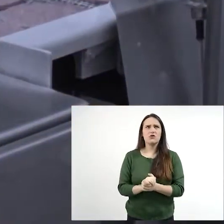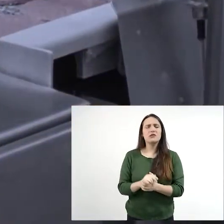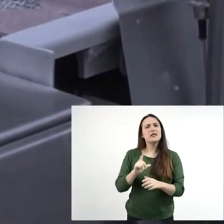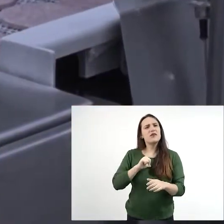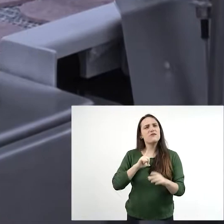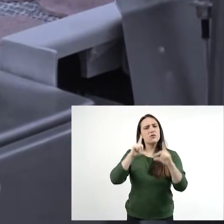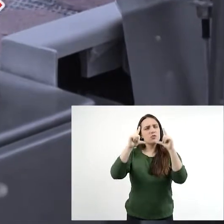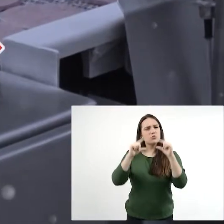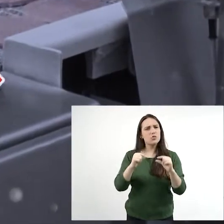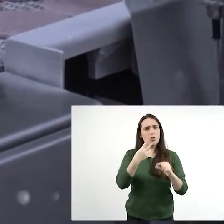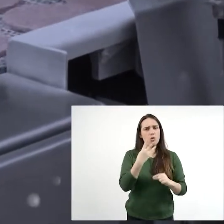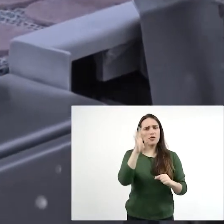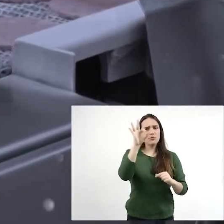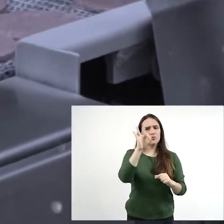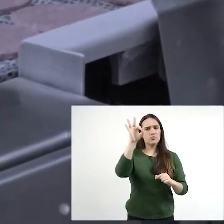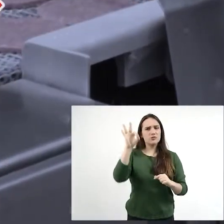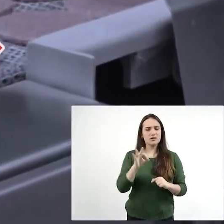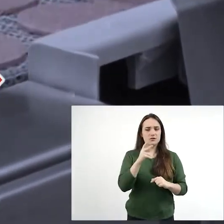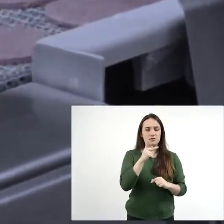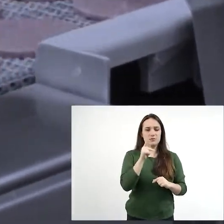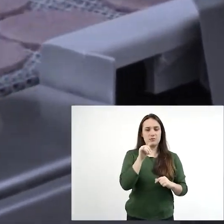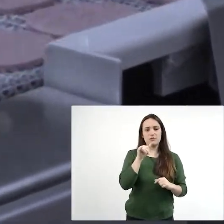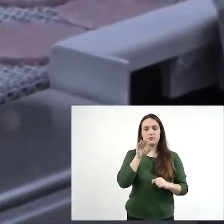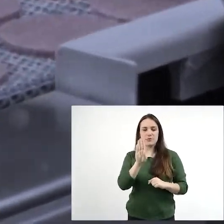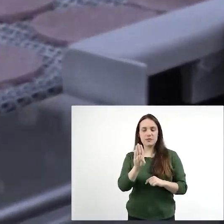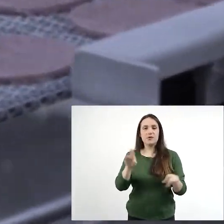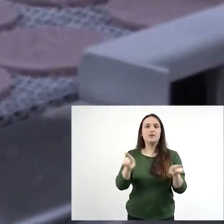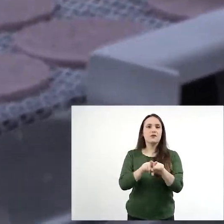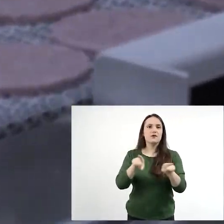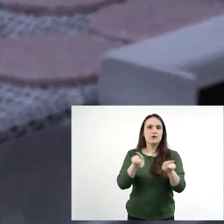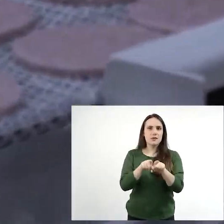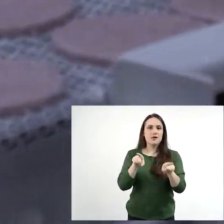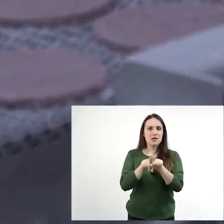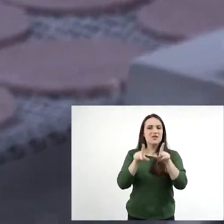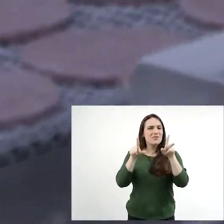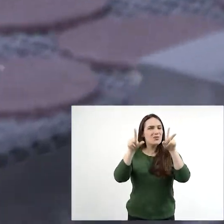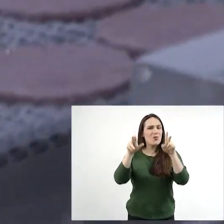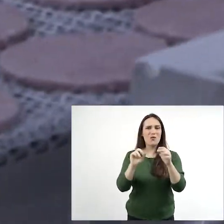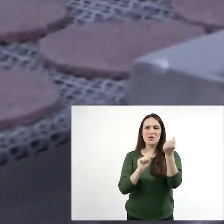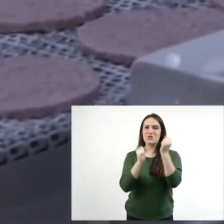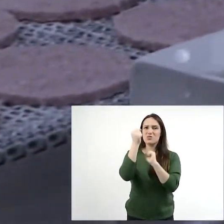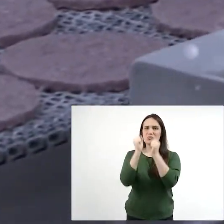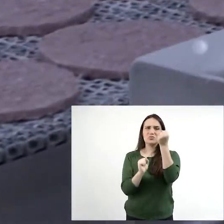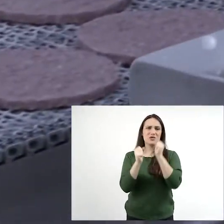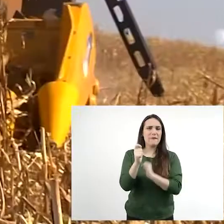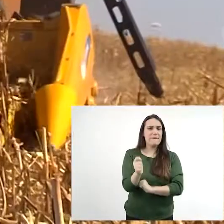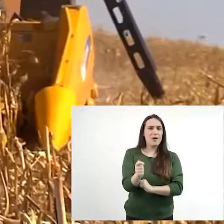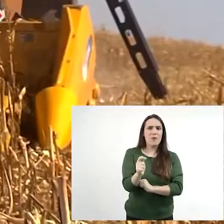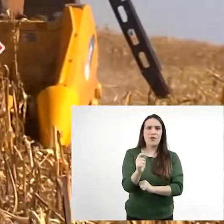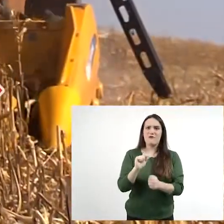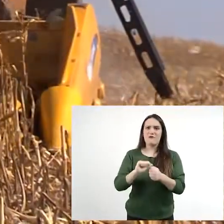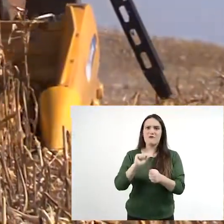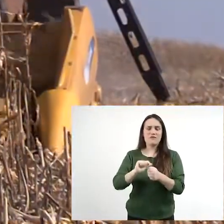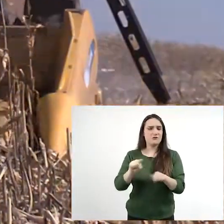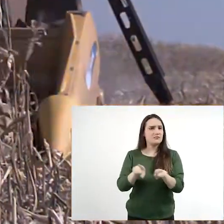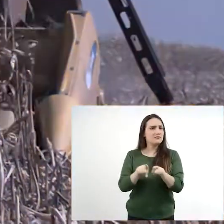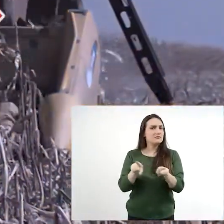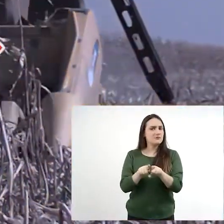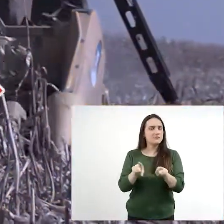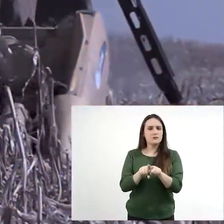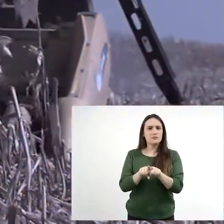até 4% no PIB e uma queda idêntica na produção industrial. E a projeção de